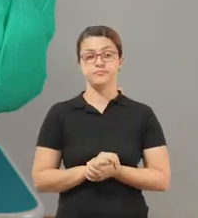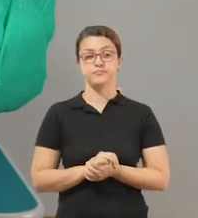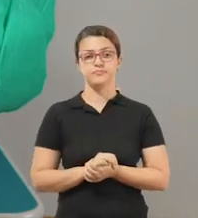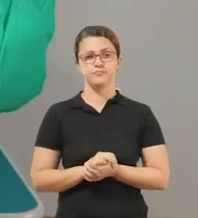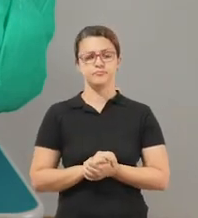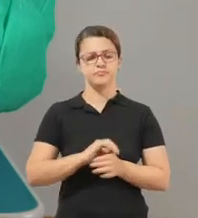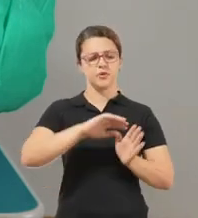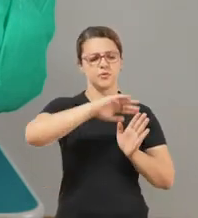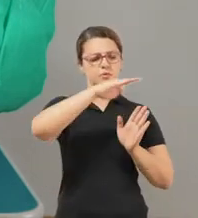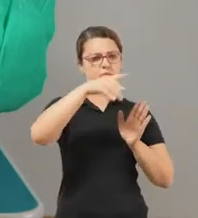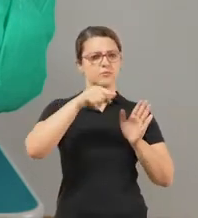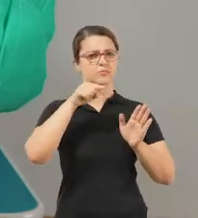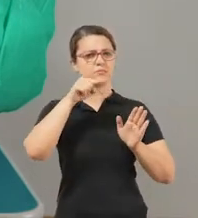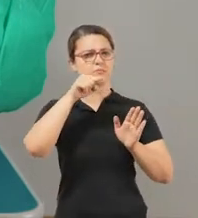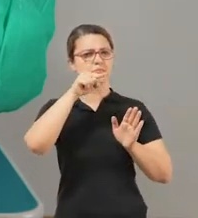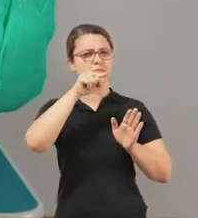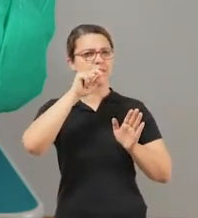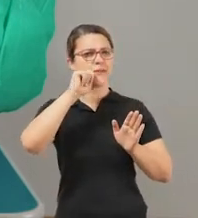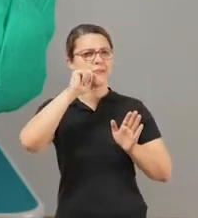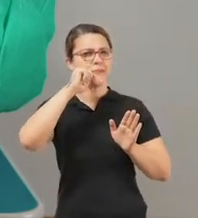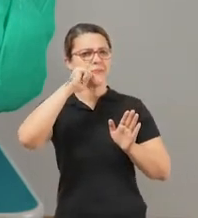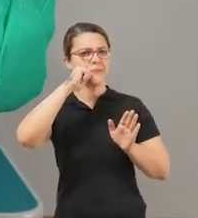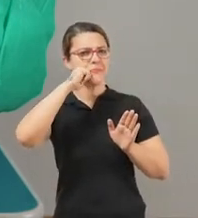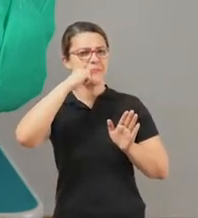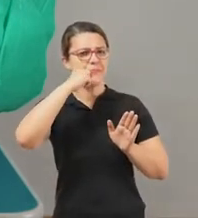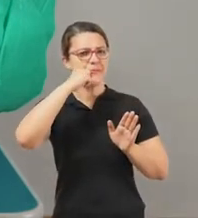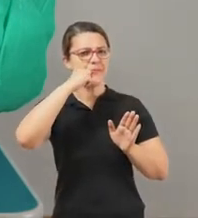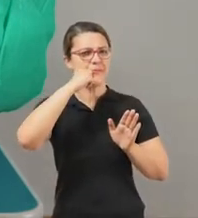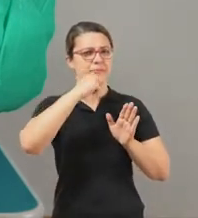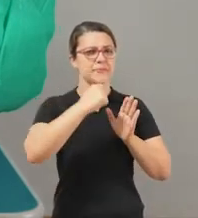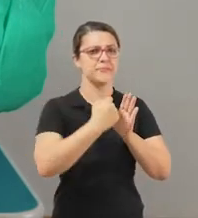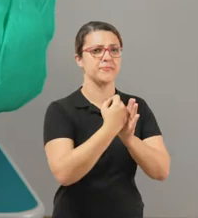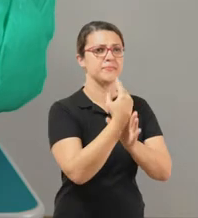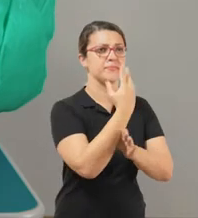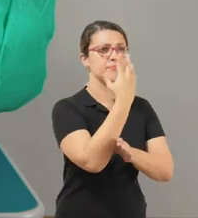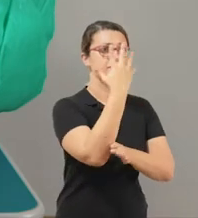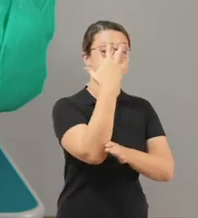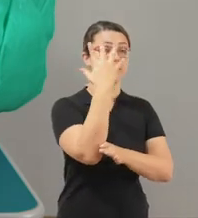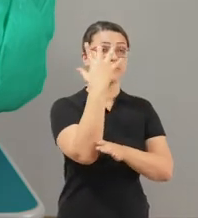Em cima daquela serra tem limão e limonada.